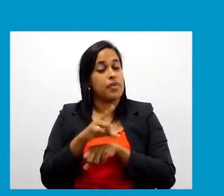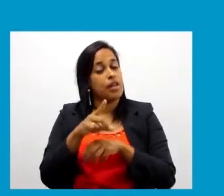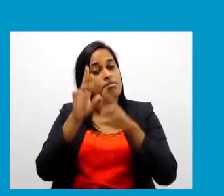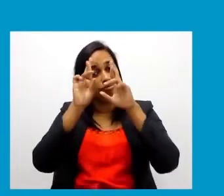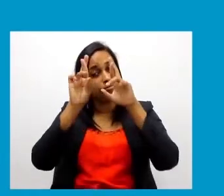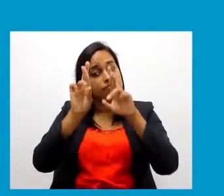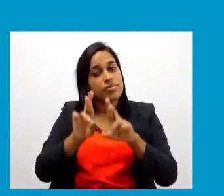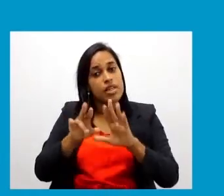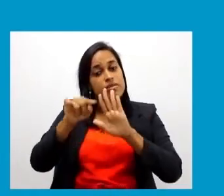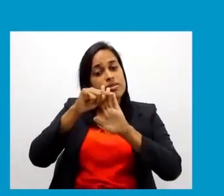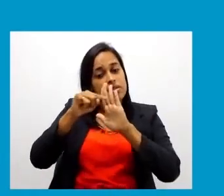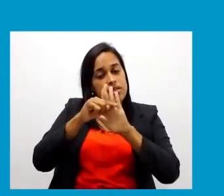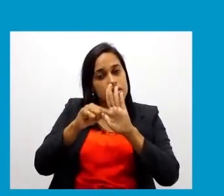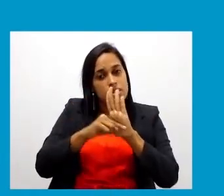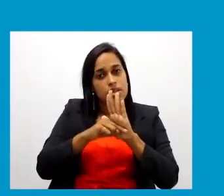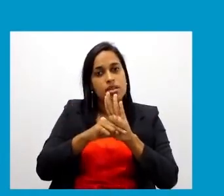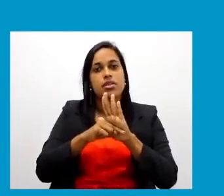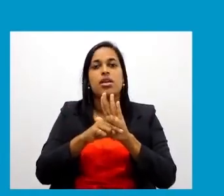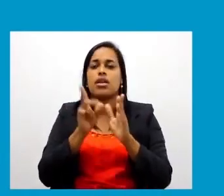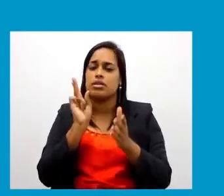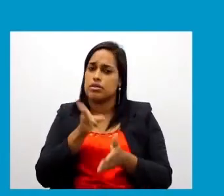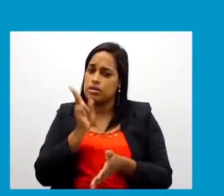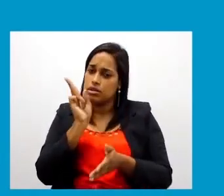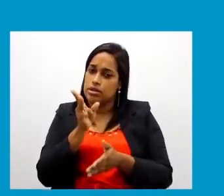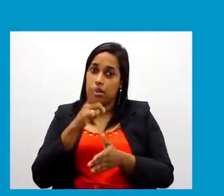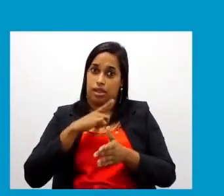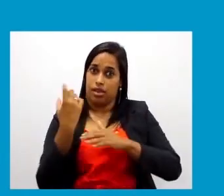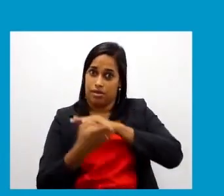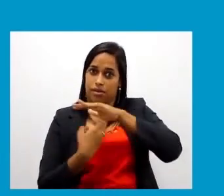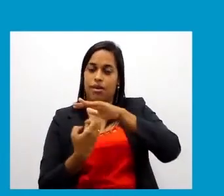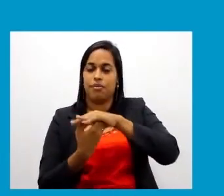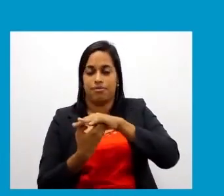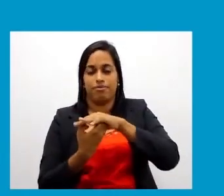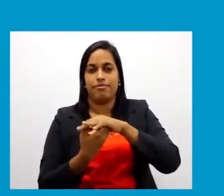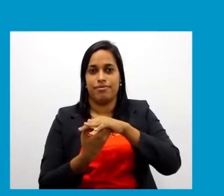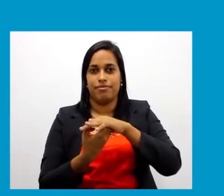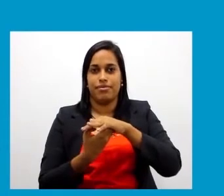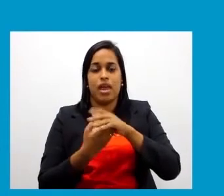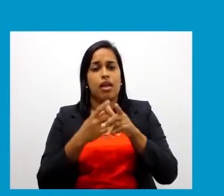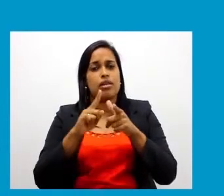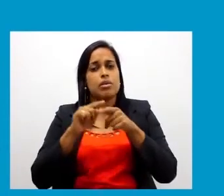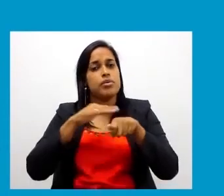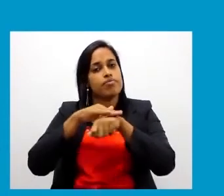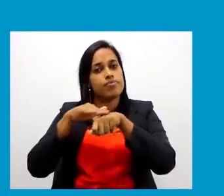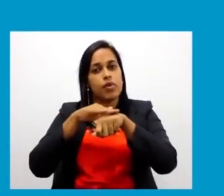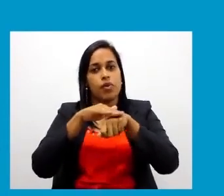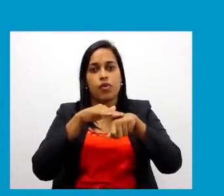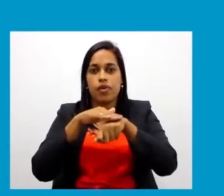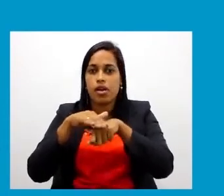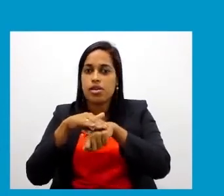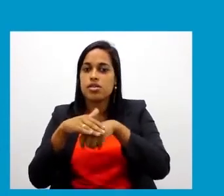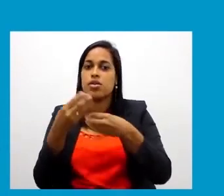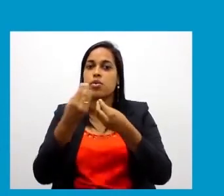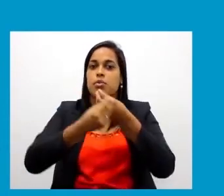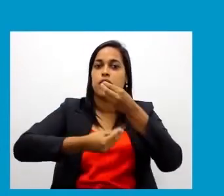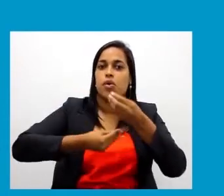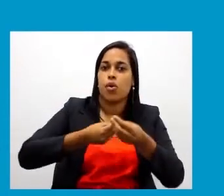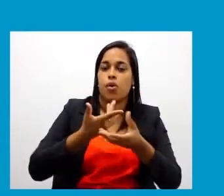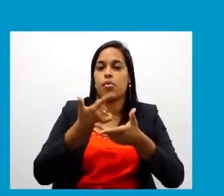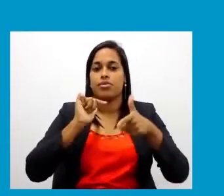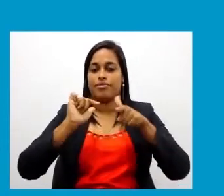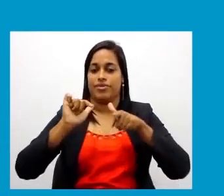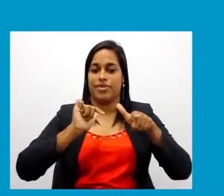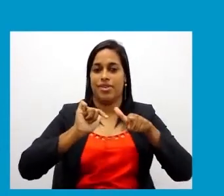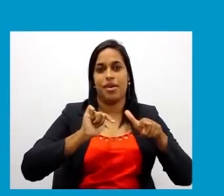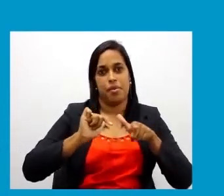Ele vai obedecer todo o esquema de níveis que a empresa estabeleceu. Ele bate um papo com o supervisor sobre uma operação, sobre o modo como as coisas